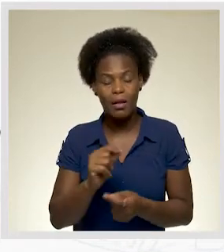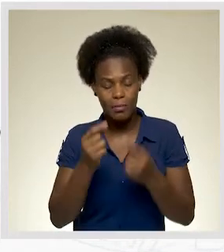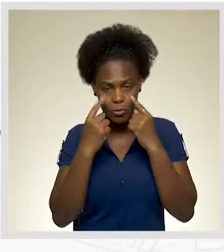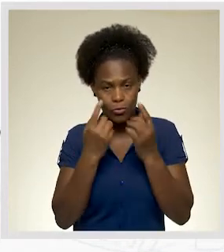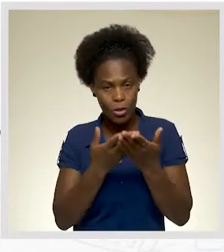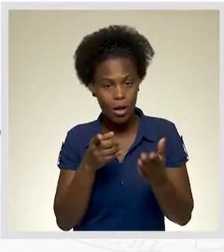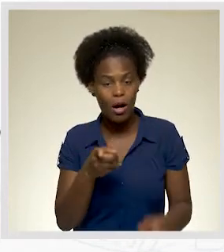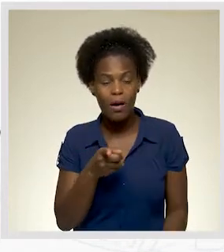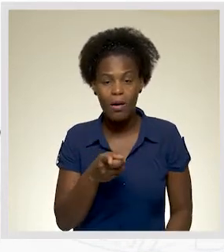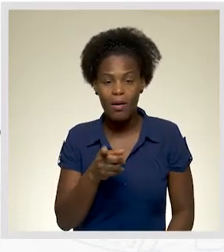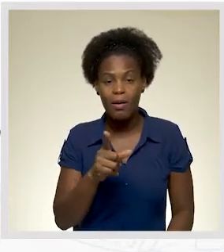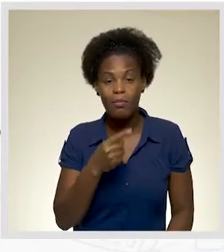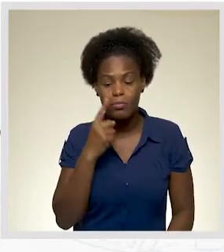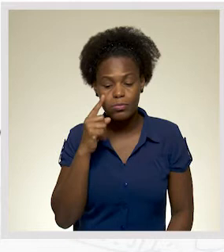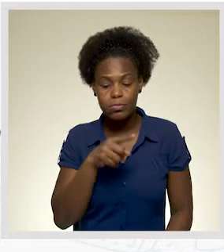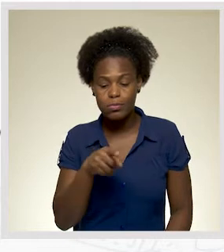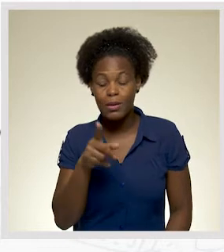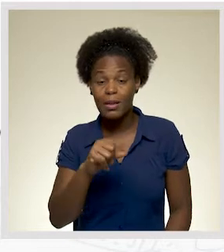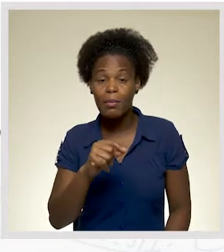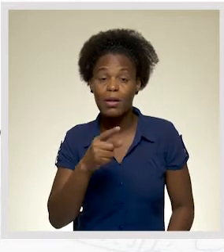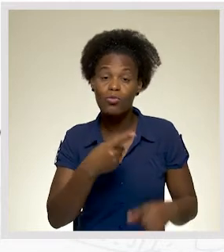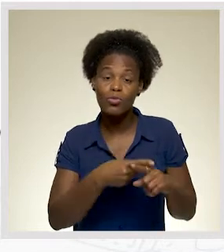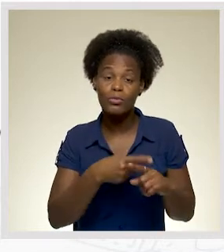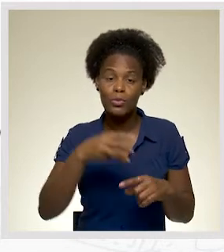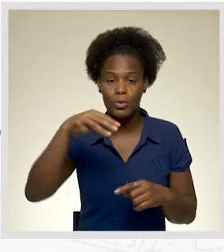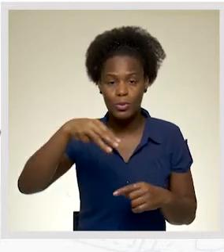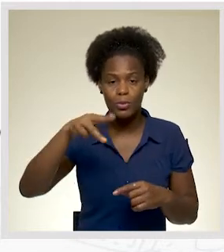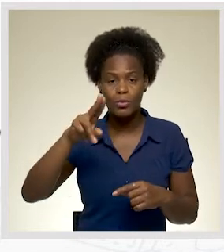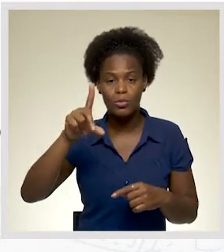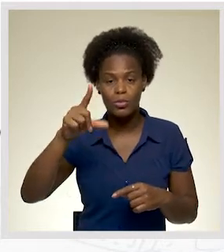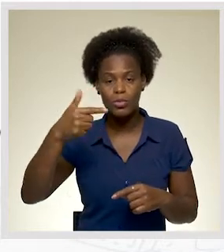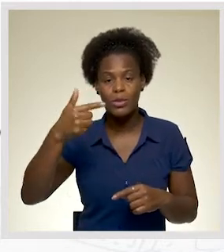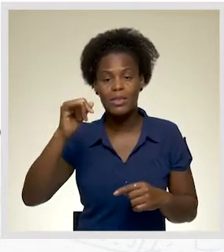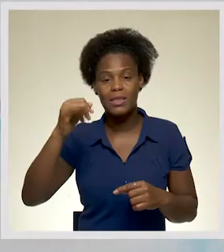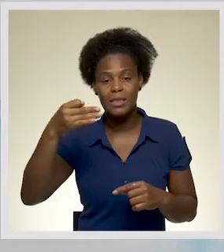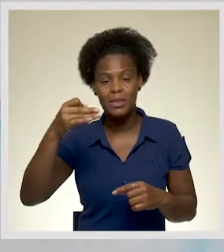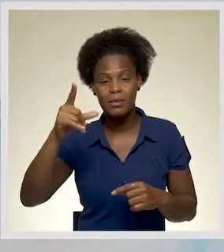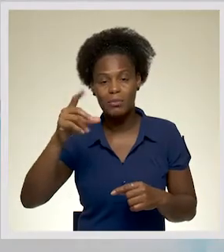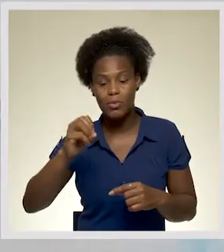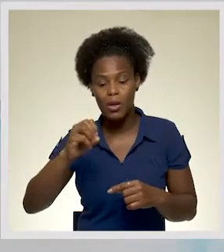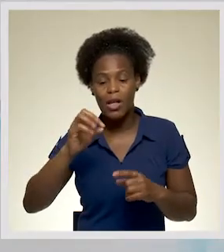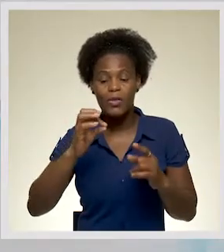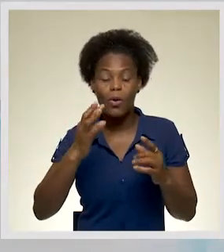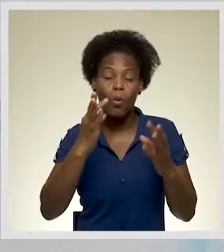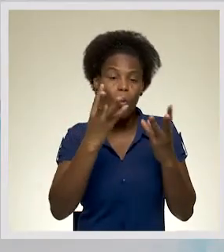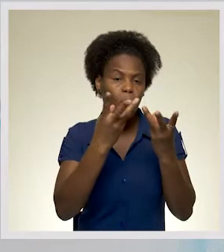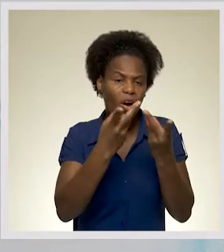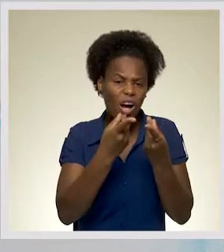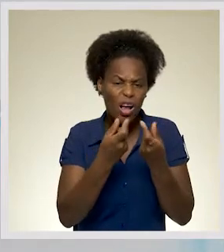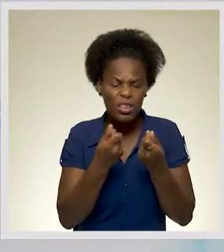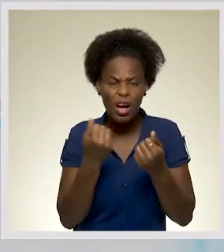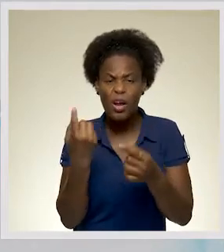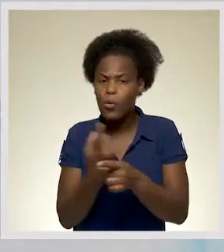o múltiplo de uma quantidade de objetos ou seres. Quer dizer que no número multiplicativo